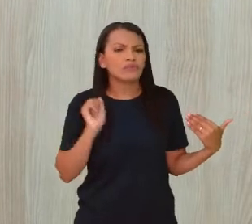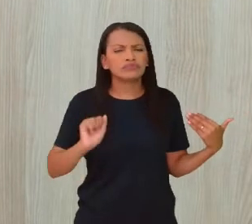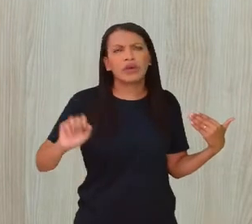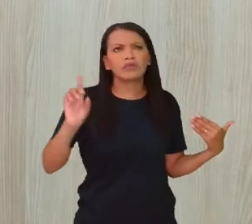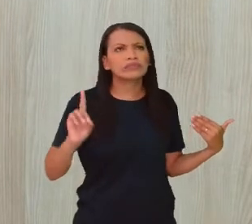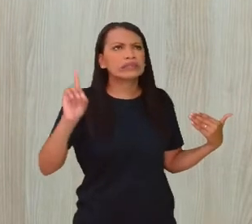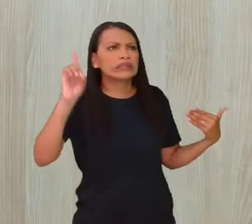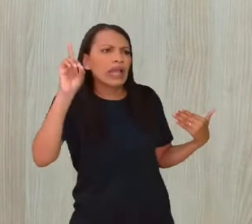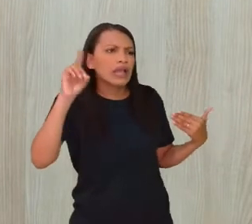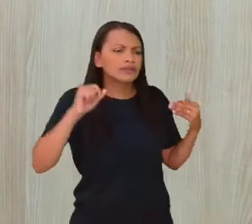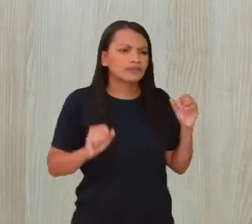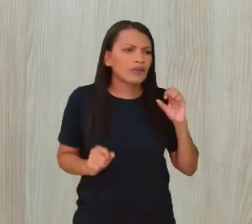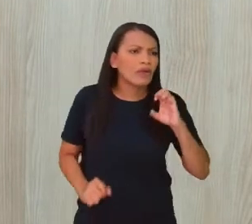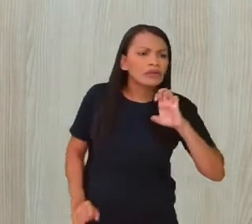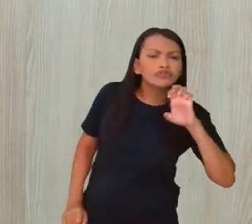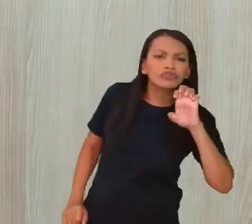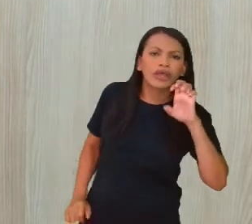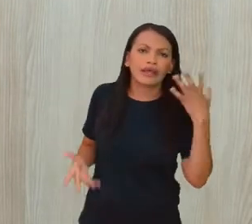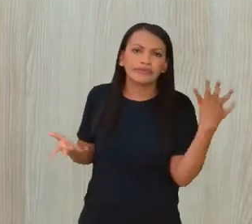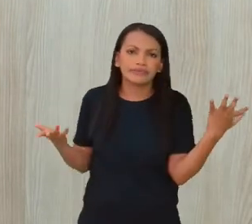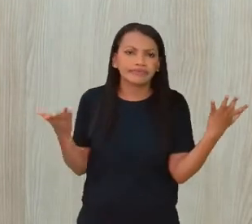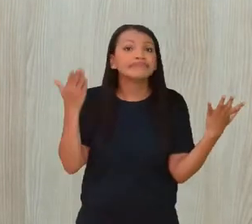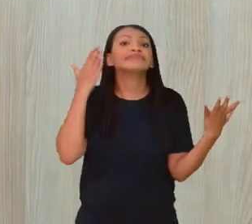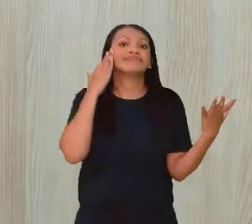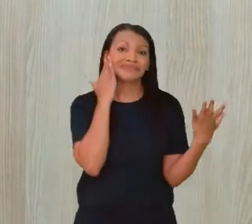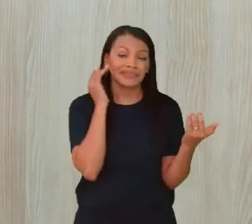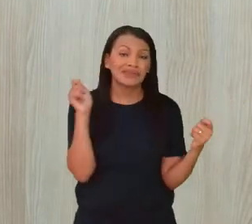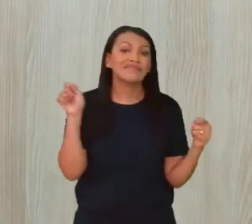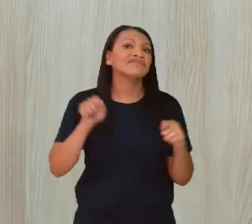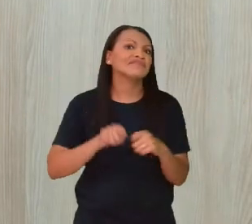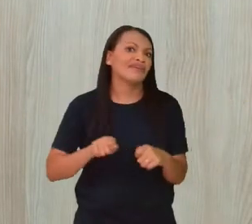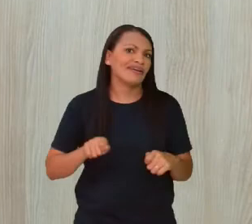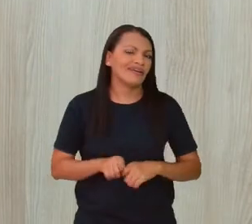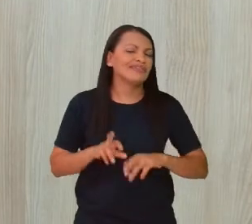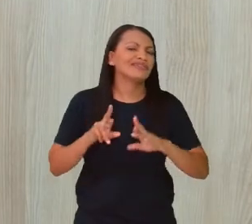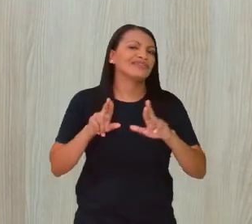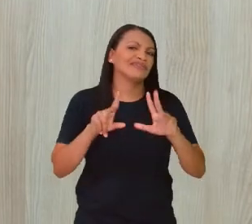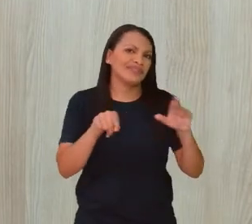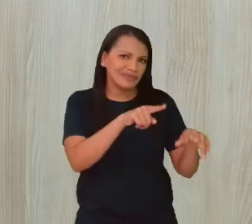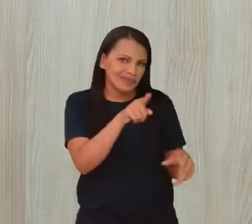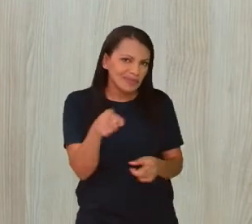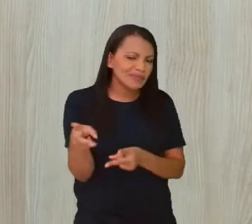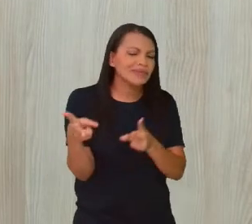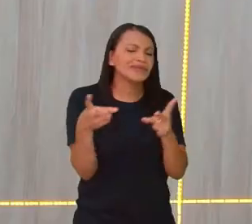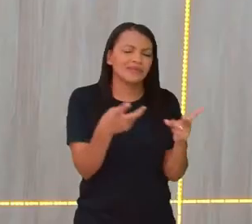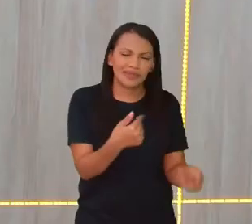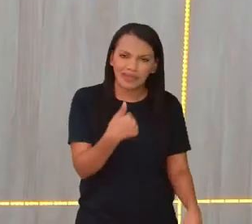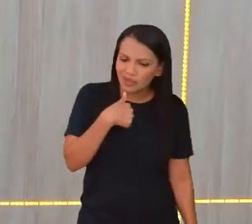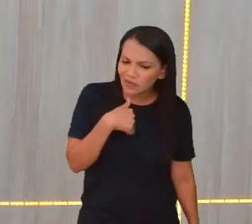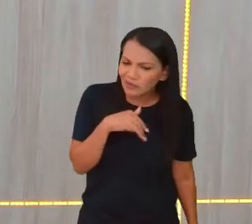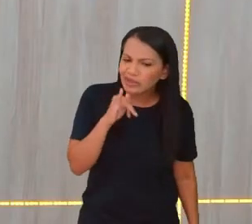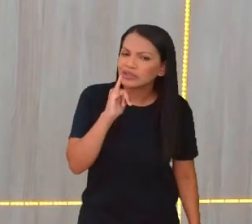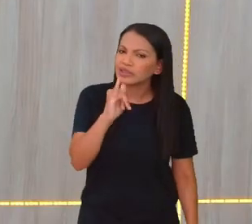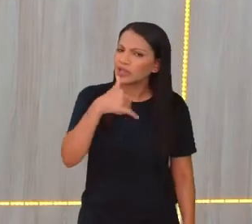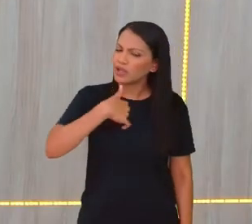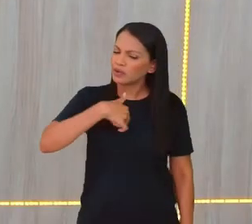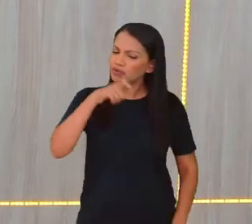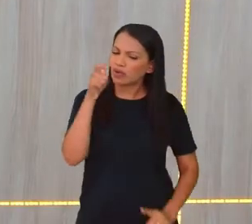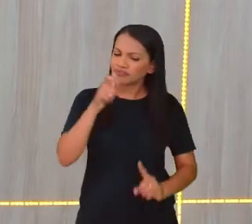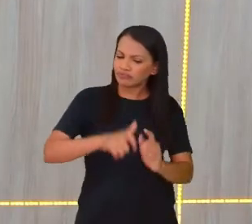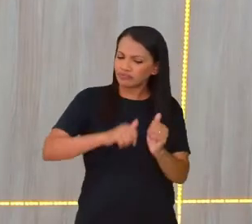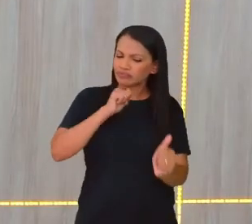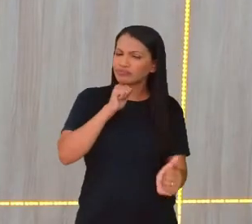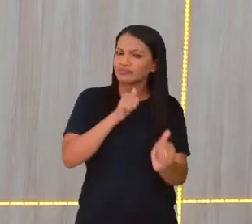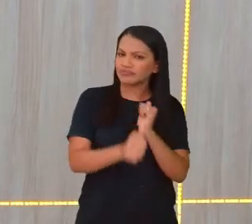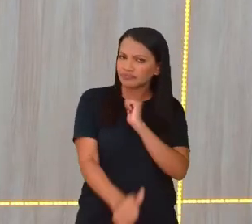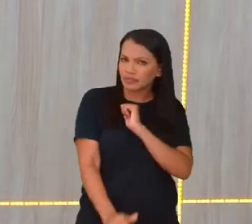né? Então, tudo isso faz muita diferença se você observar. Né? E até porque eu vou dizer, viu? Eu já fui atleta de judô